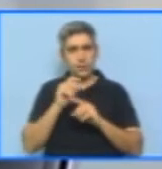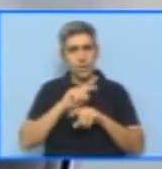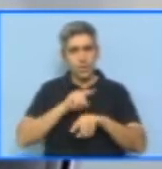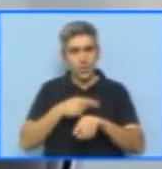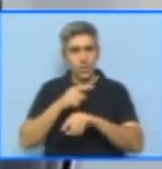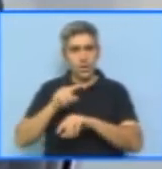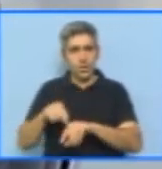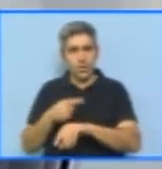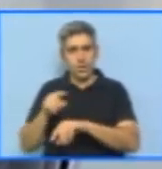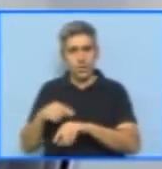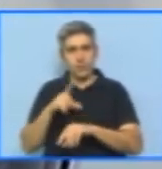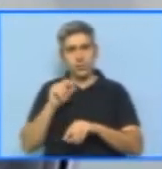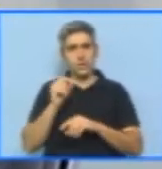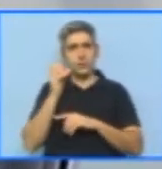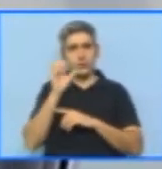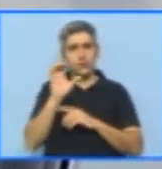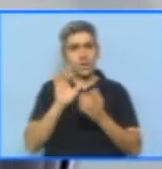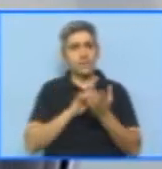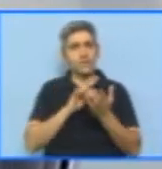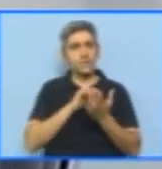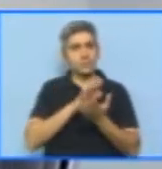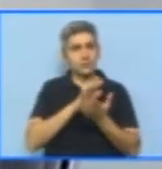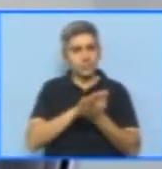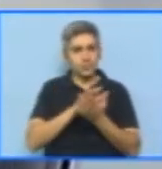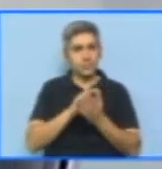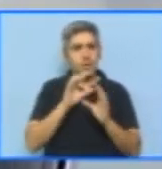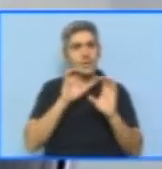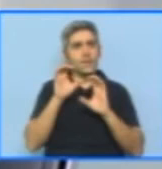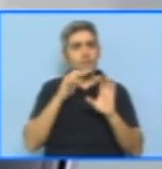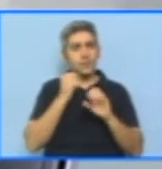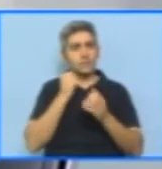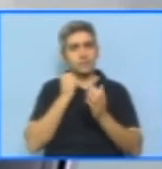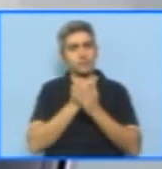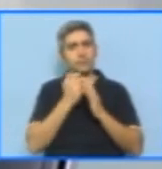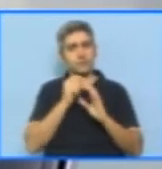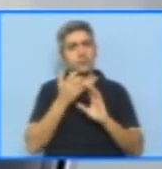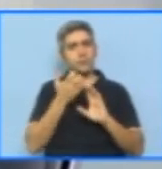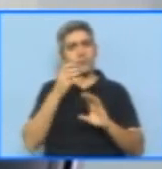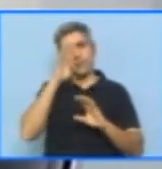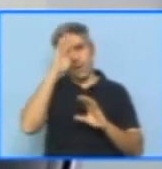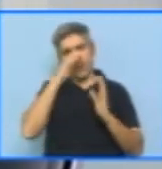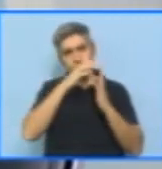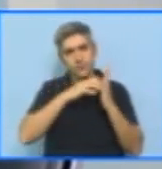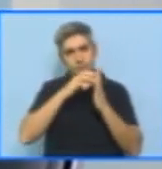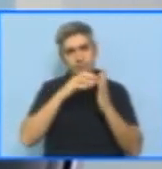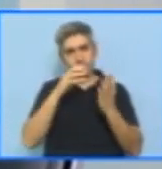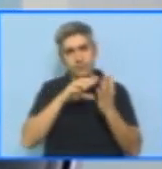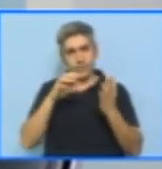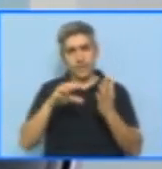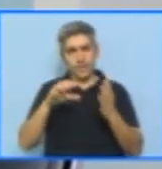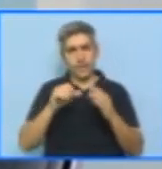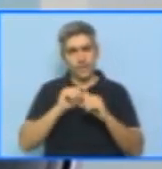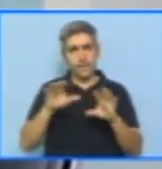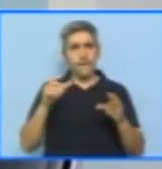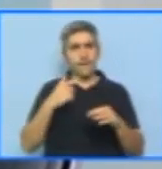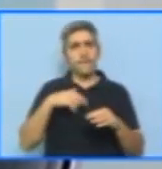hora, e depois pela publicação de uma revista impressa com as imagens mais marcantes e as mensagens também do Papa. Enfim, acho que